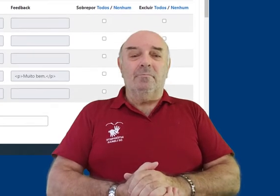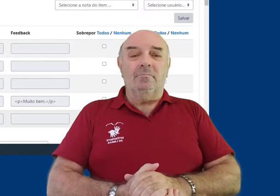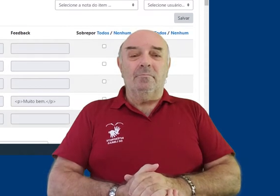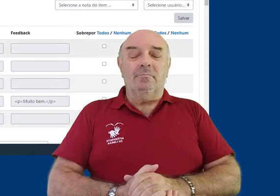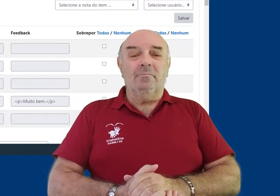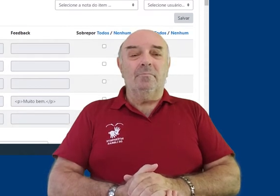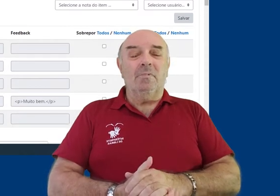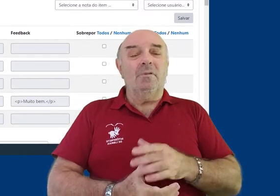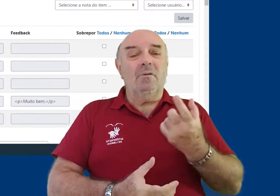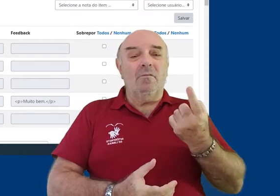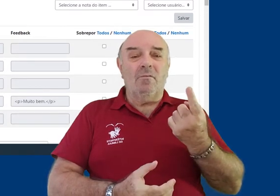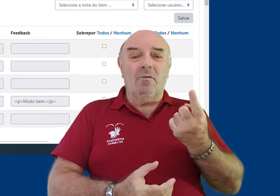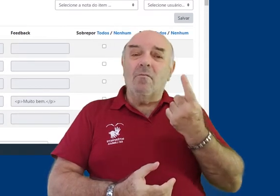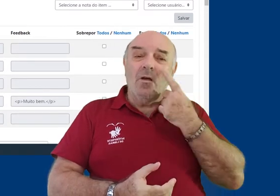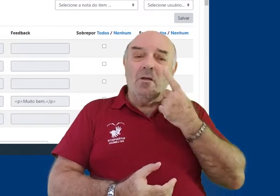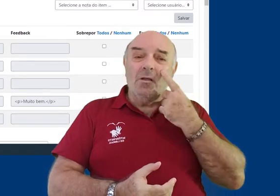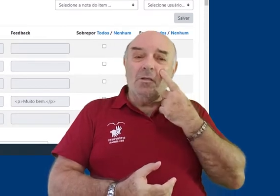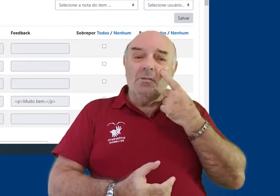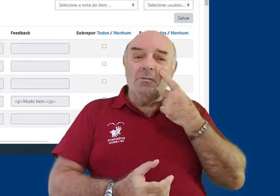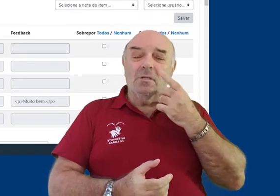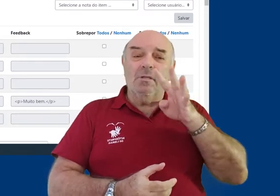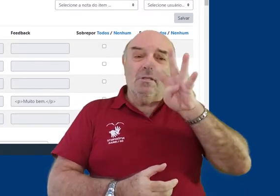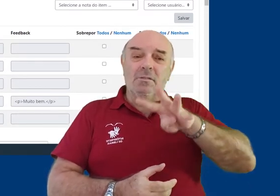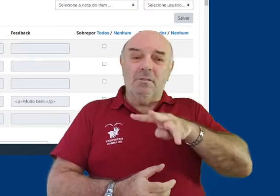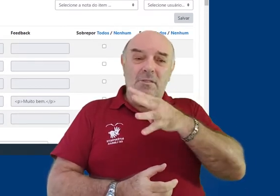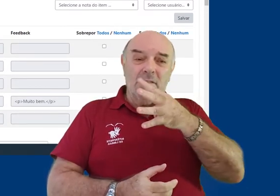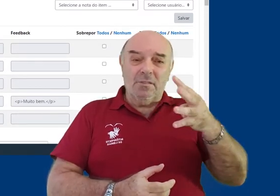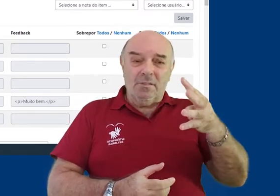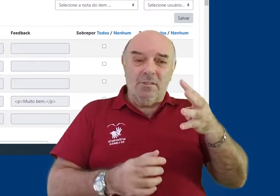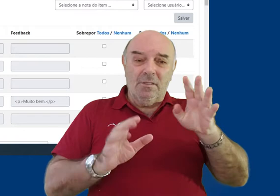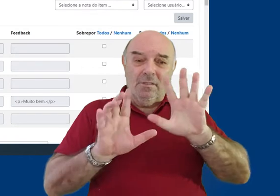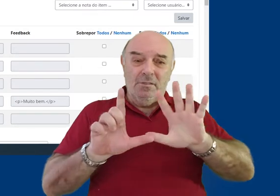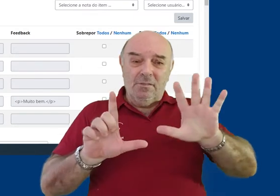Podemos retornar o relatório de notas na caixa de seleção.